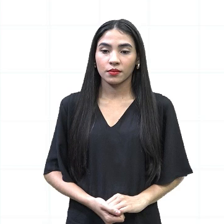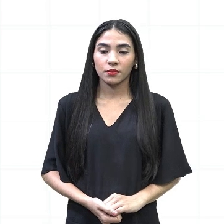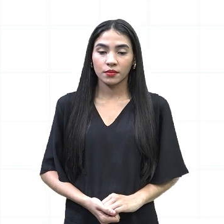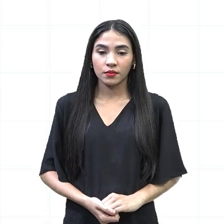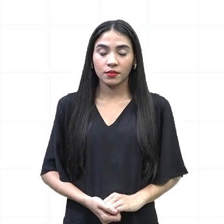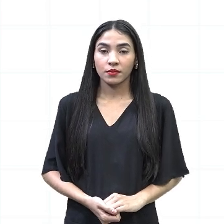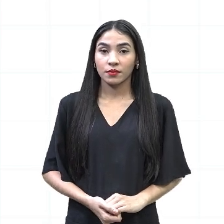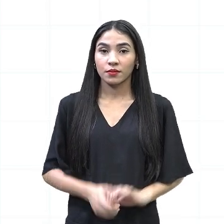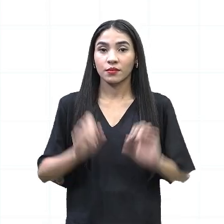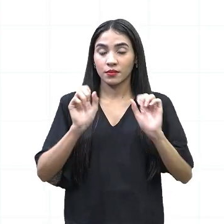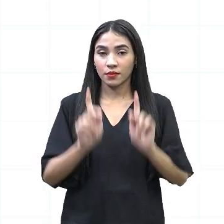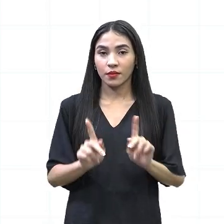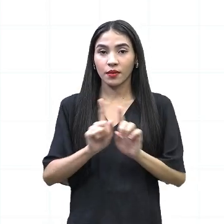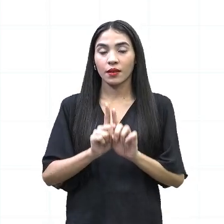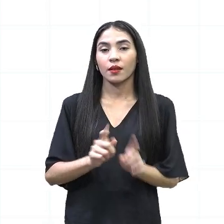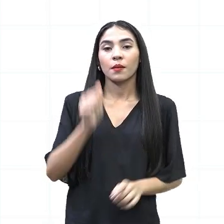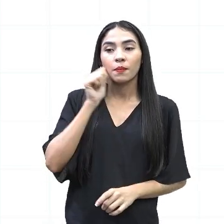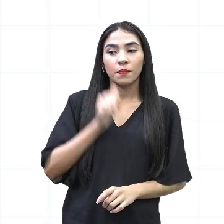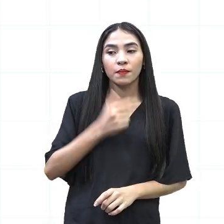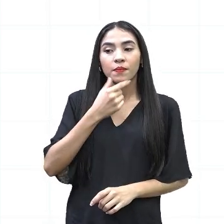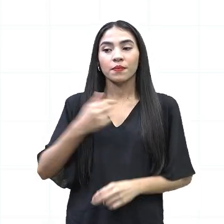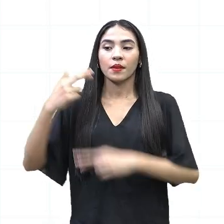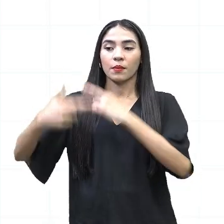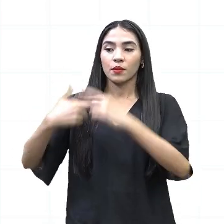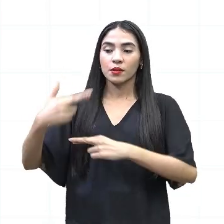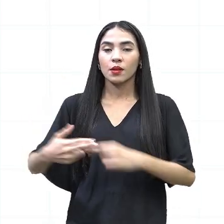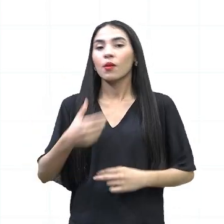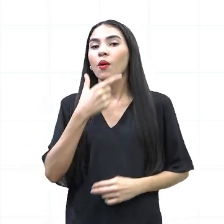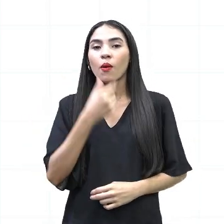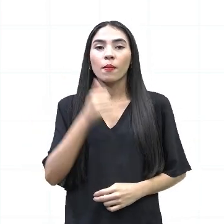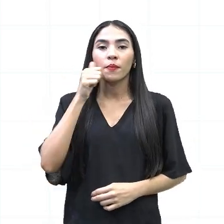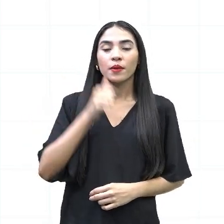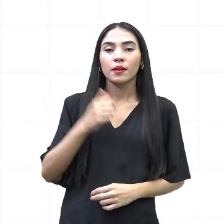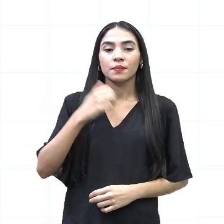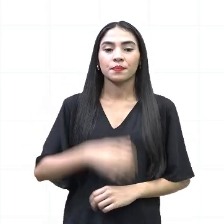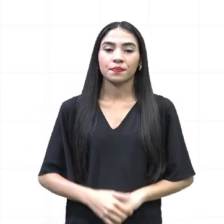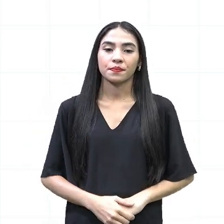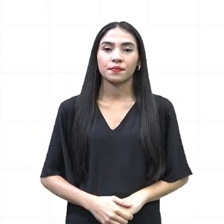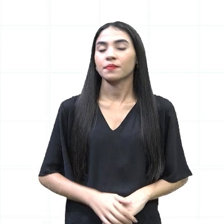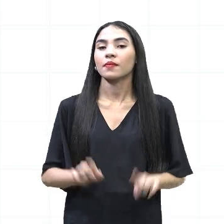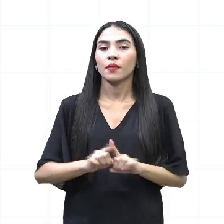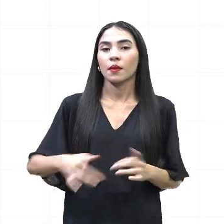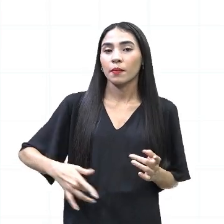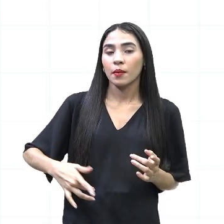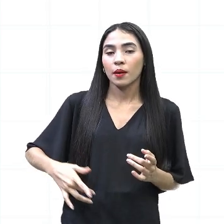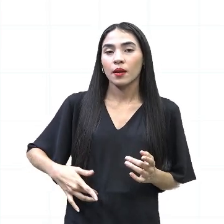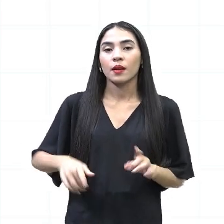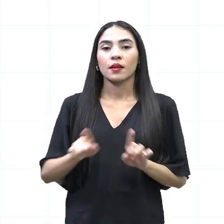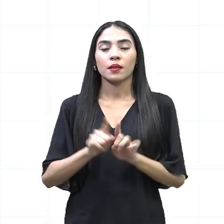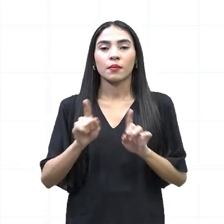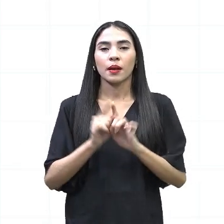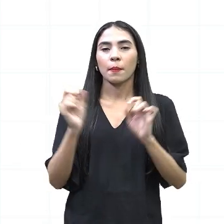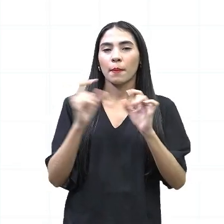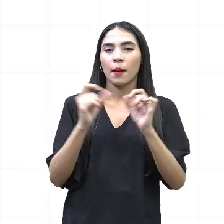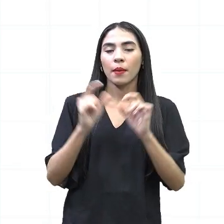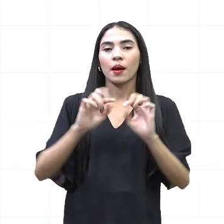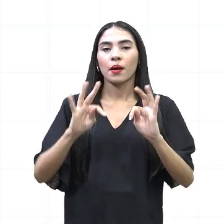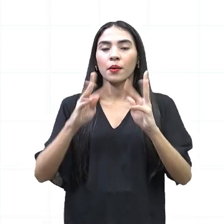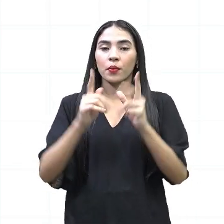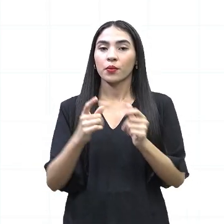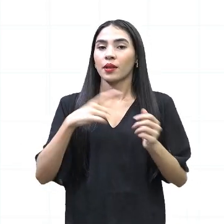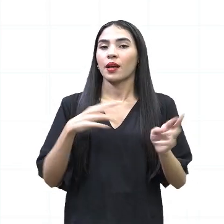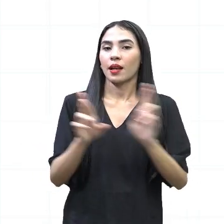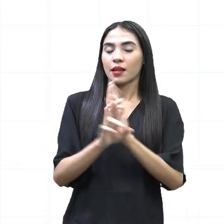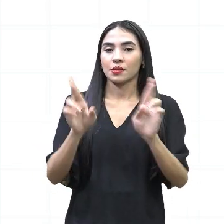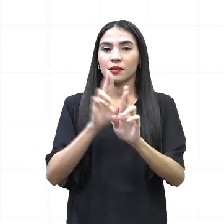sexuais, ok? Masculinas e femininas, a produção de ovário e de espermatozoide, tudo isso está